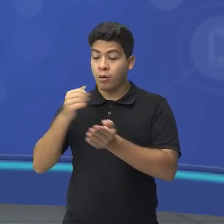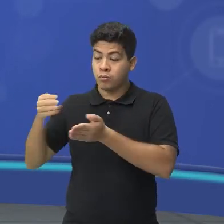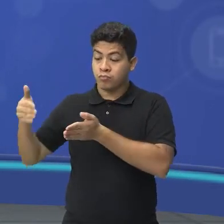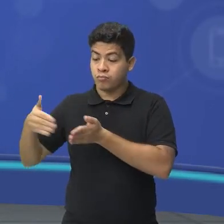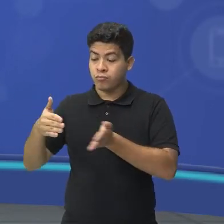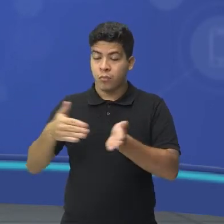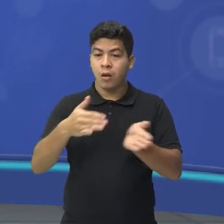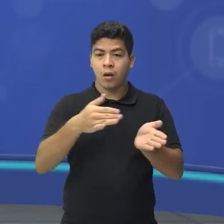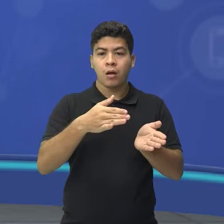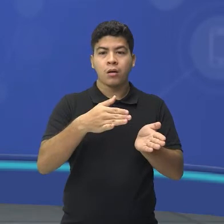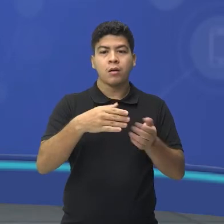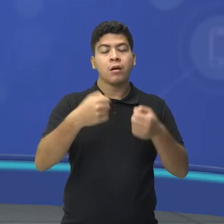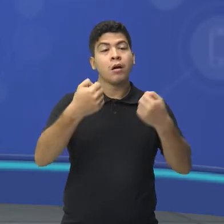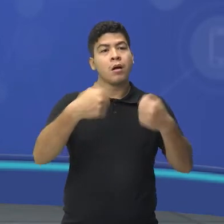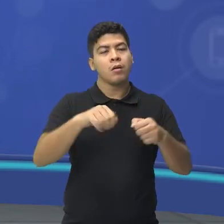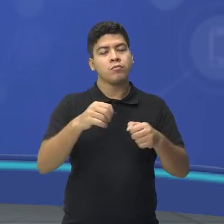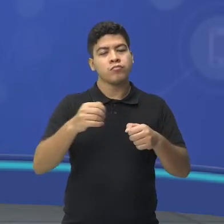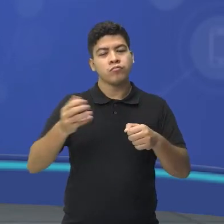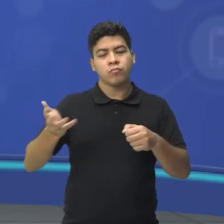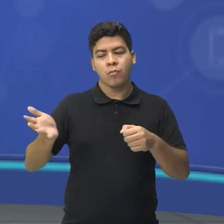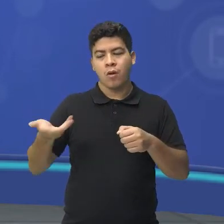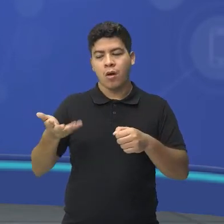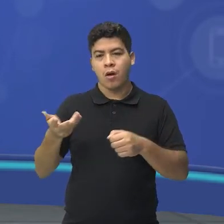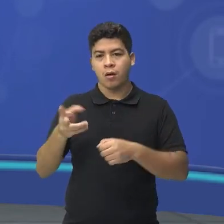tal forma que sua velocidade